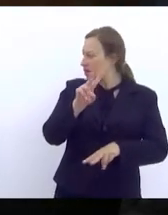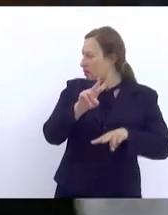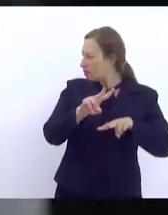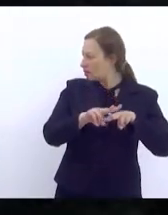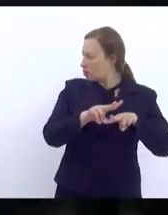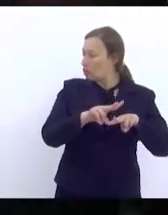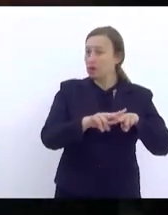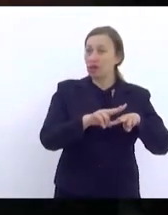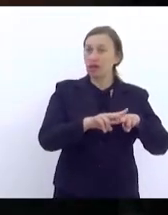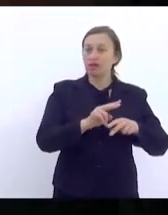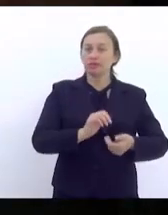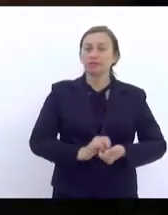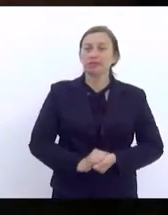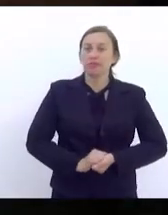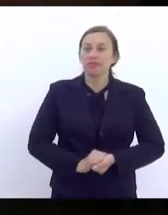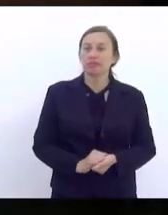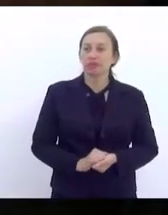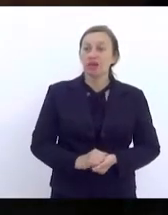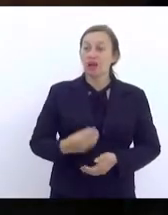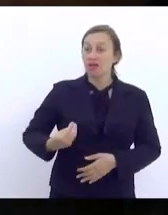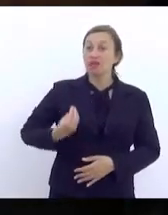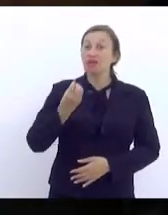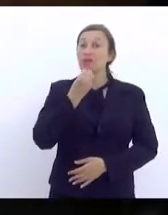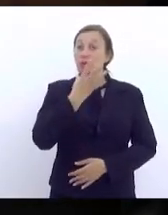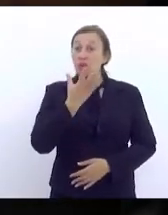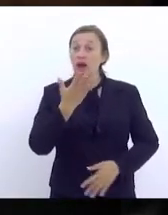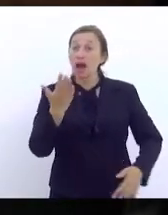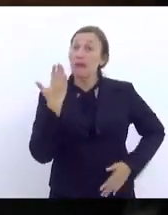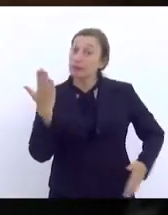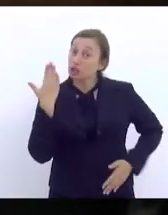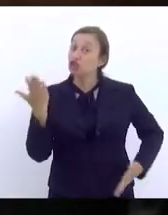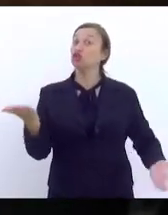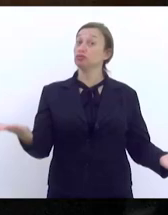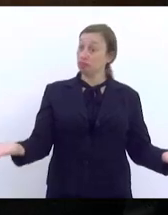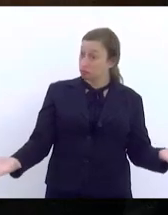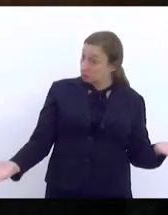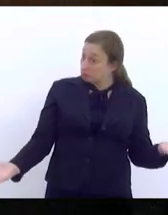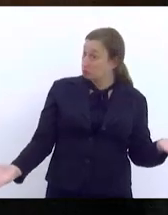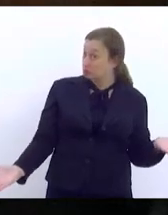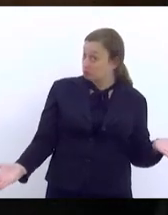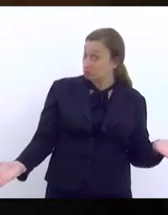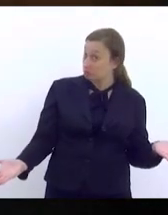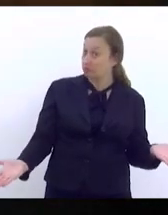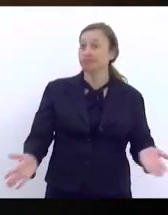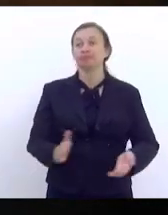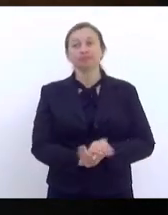acostumada a da vida boa vagabundo vida boa vagabundo